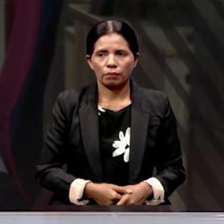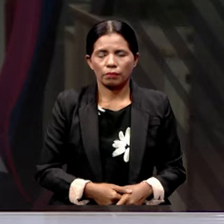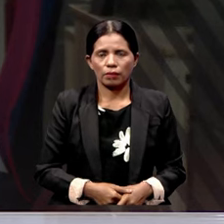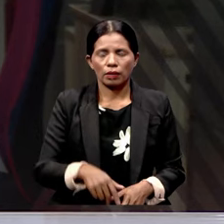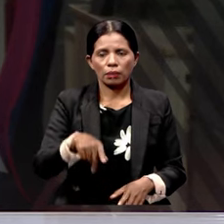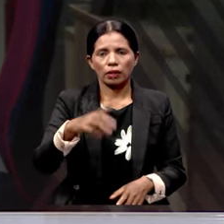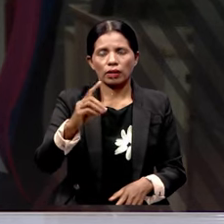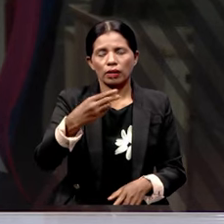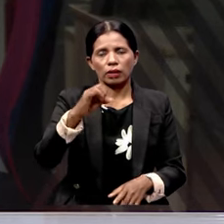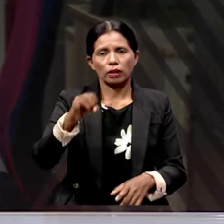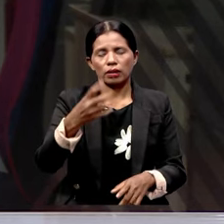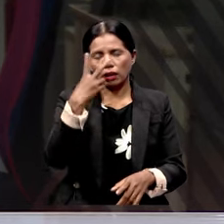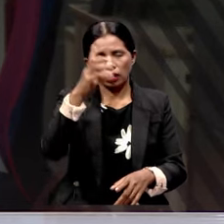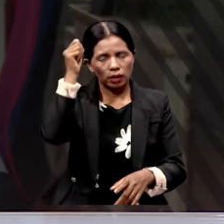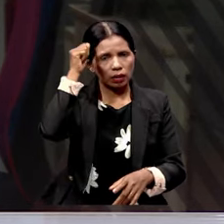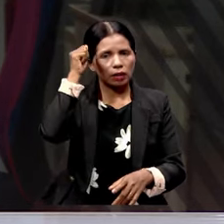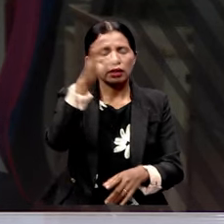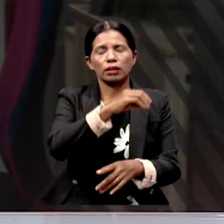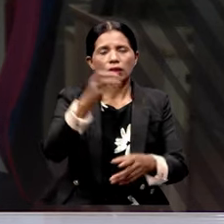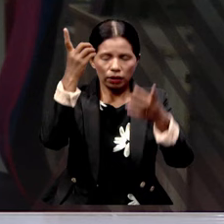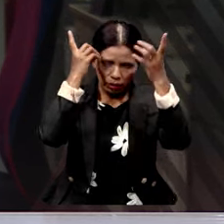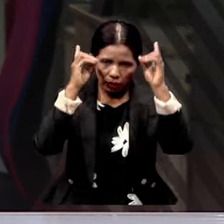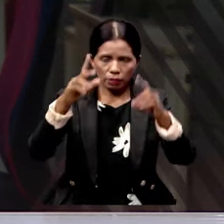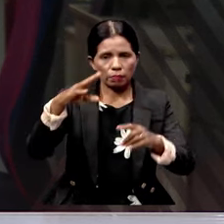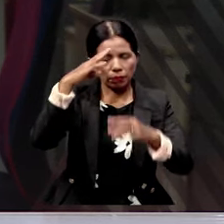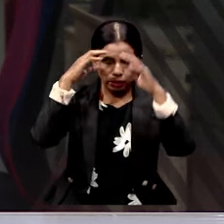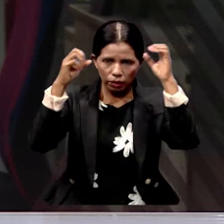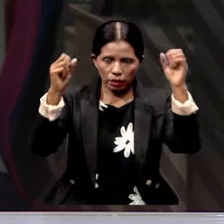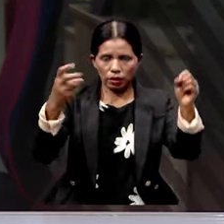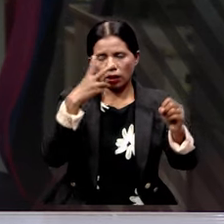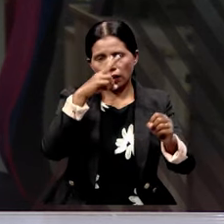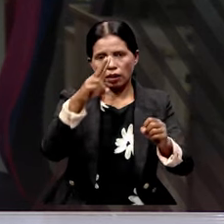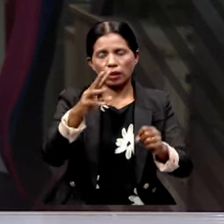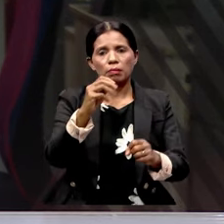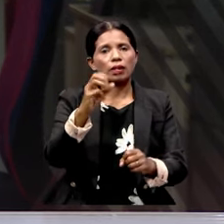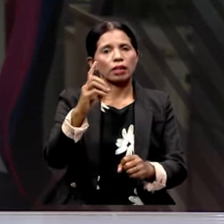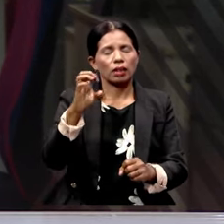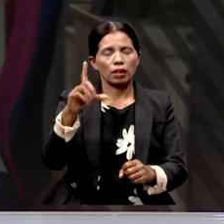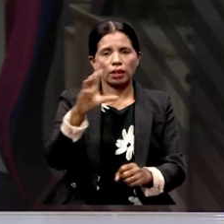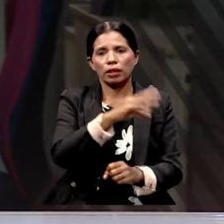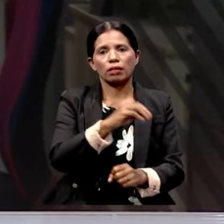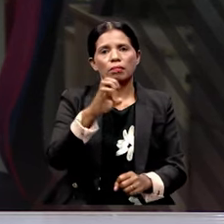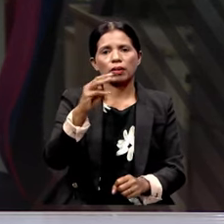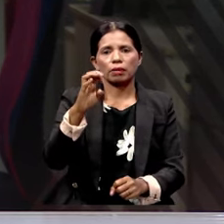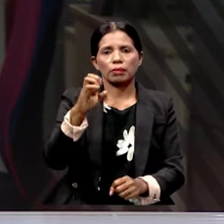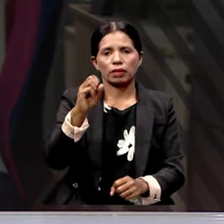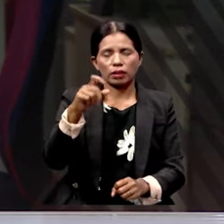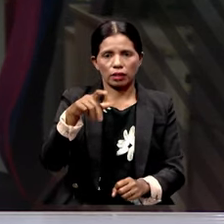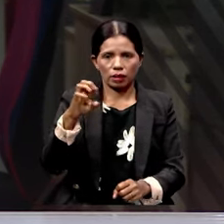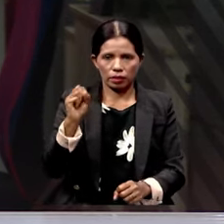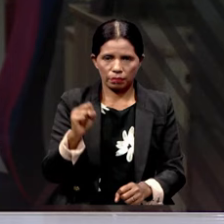Pedagang Zota Senaliza Desisam Presiden Republik Nian Hudin Dulte Mire Pirish No Madalena Hanjam.